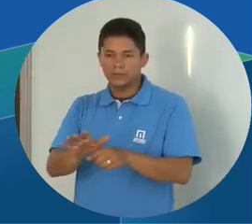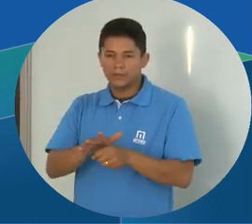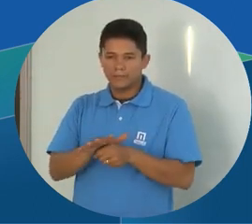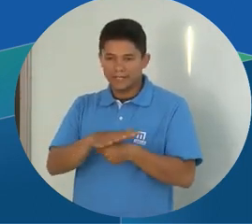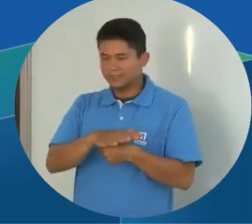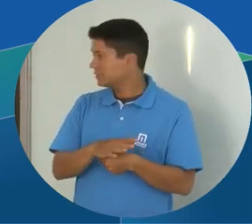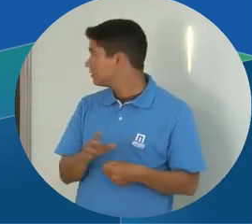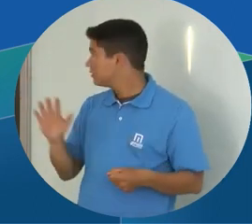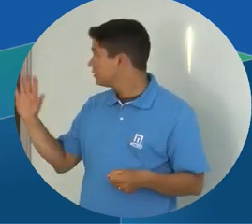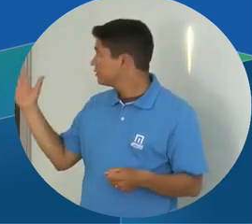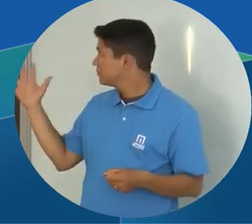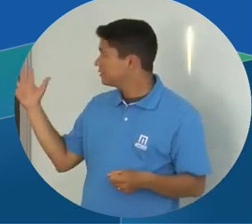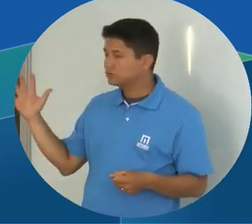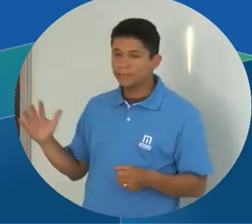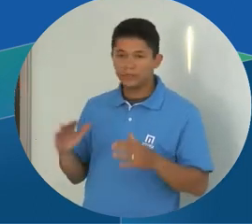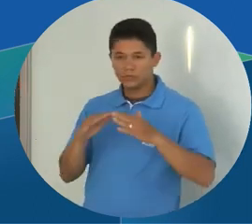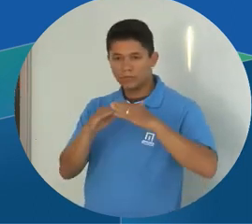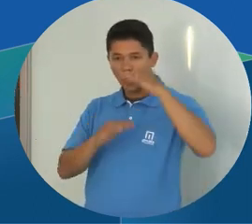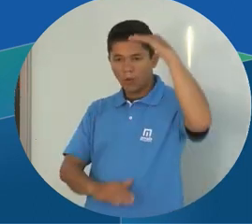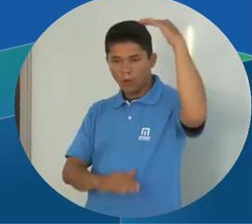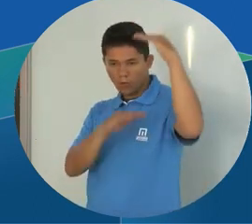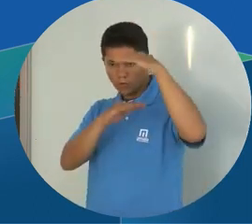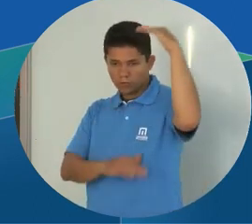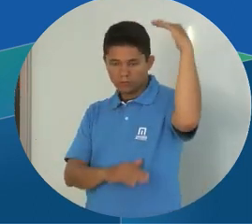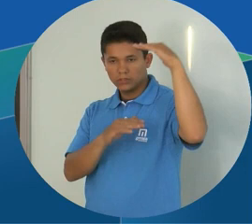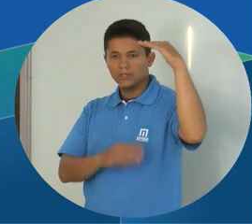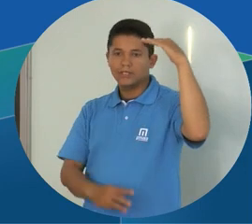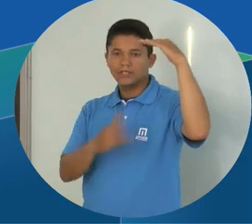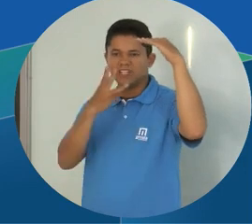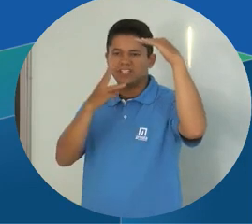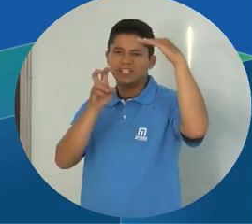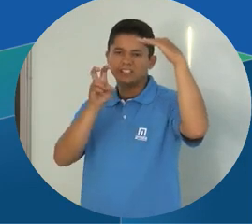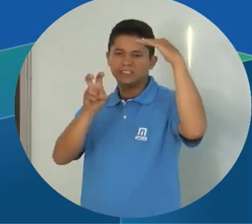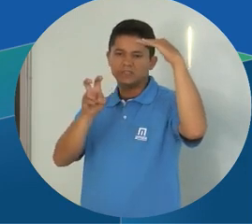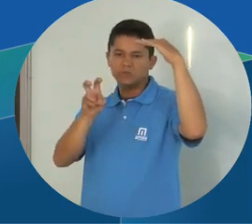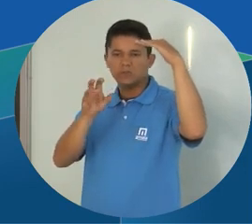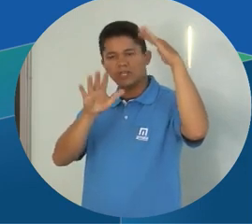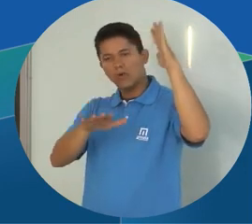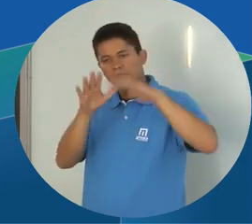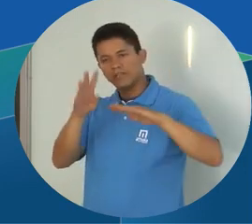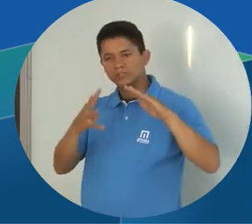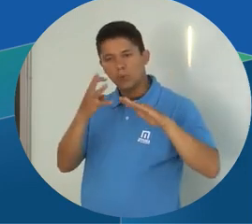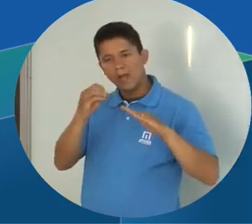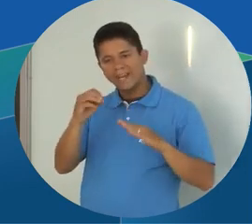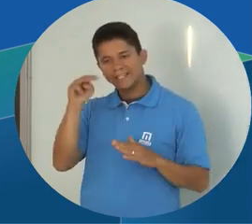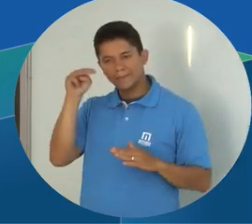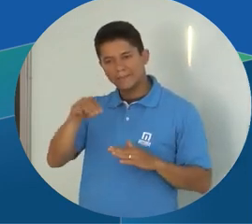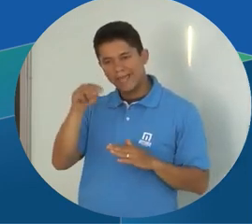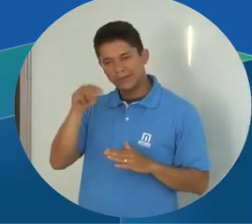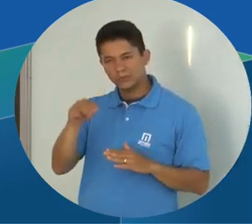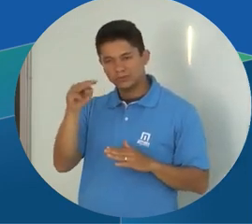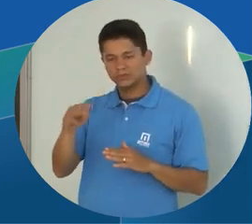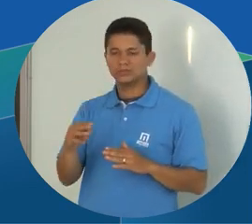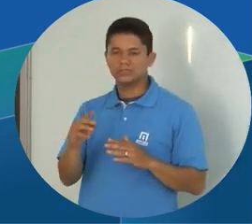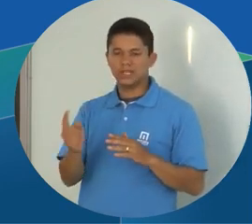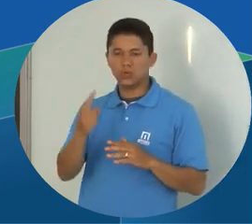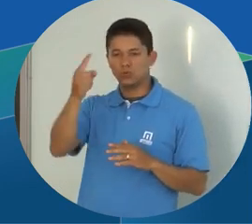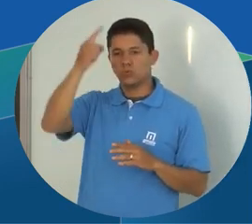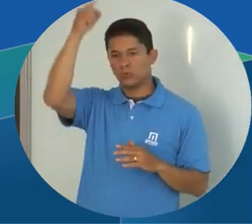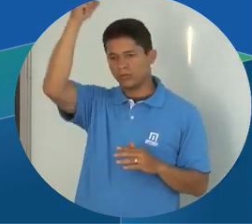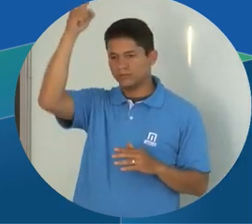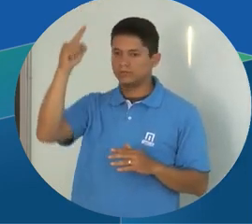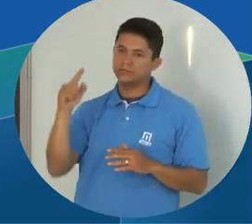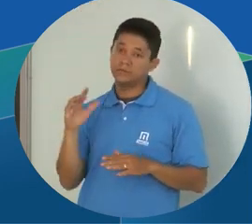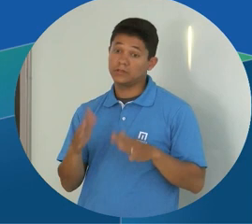deve ter aí 35, talvez 40 metros de altura, e o reforço também teve aí algo aí da